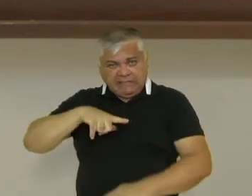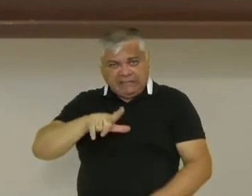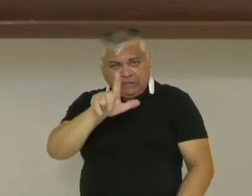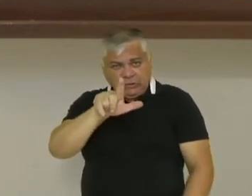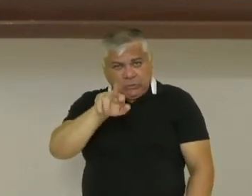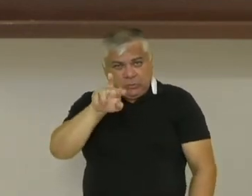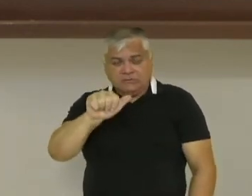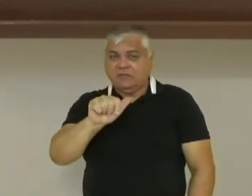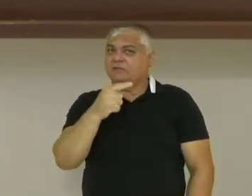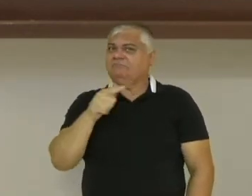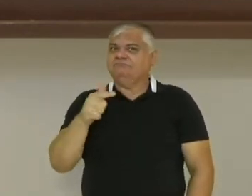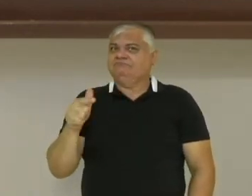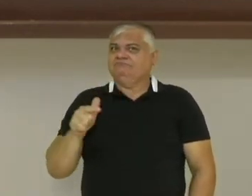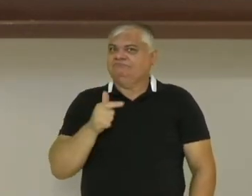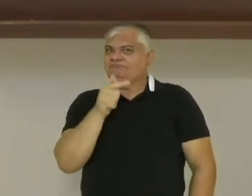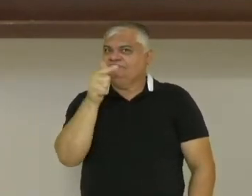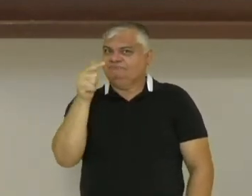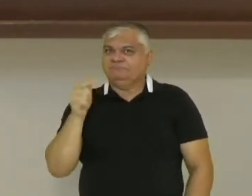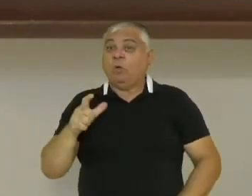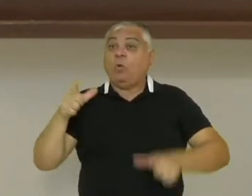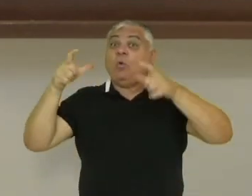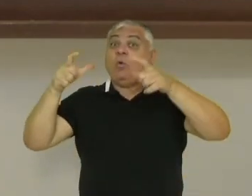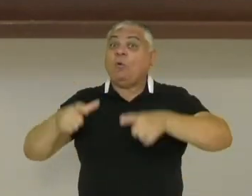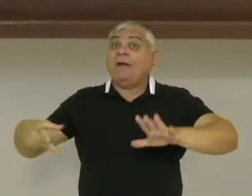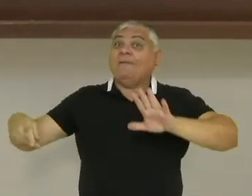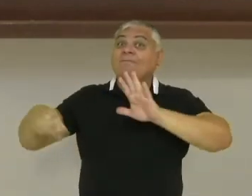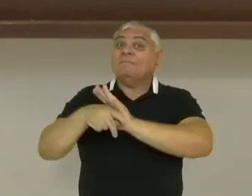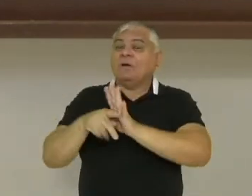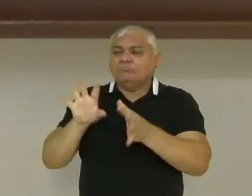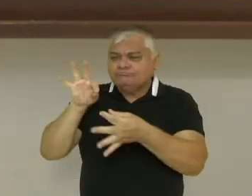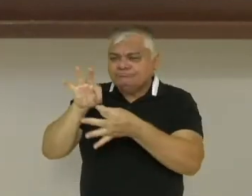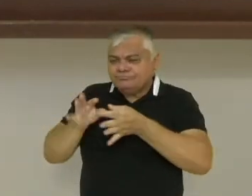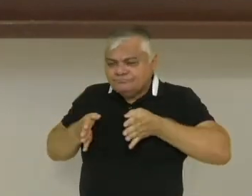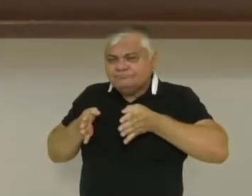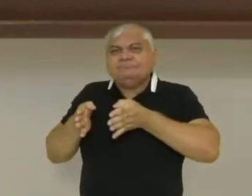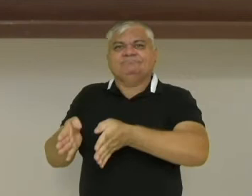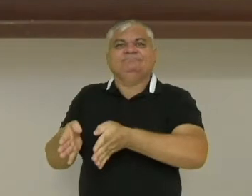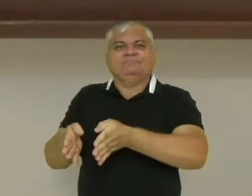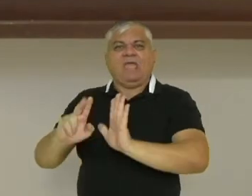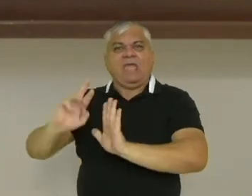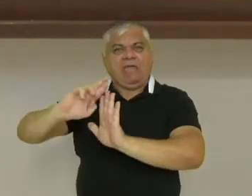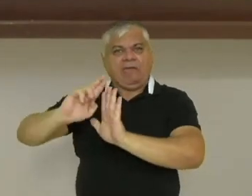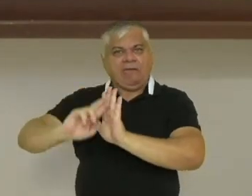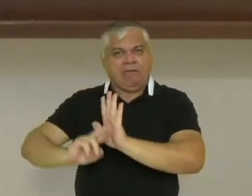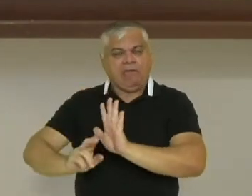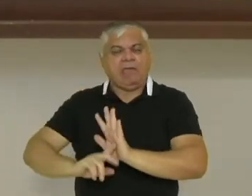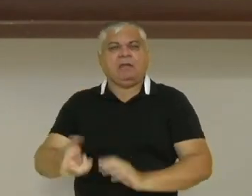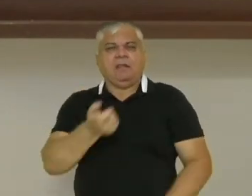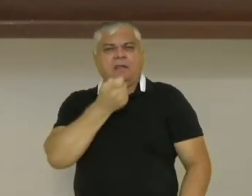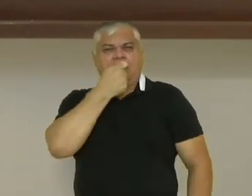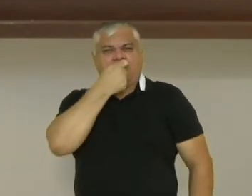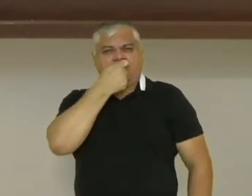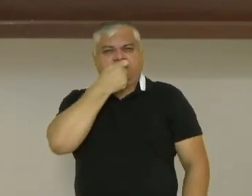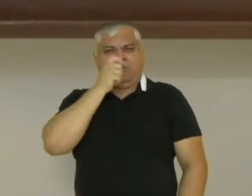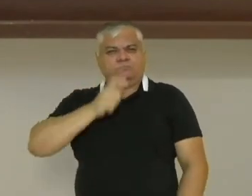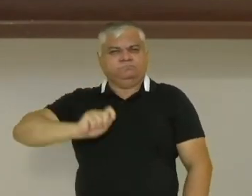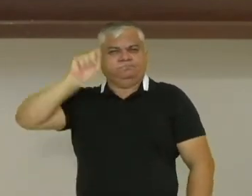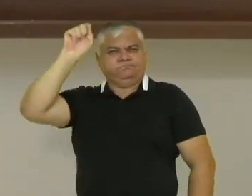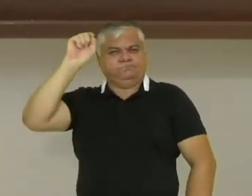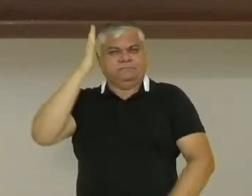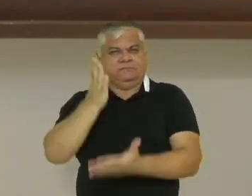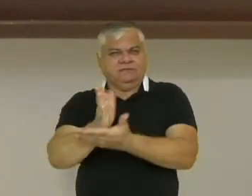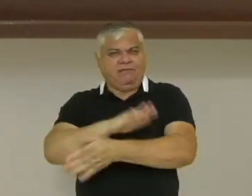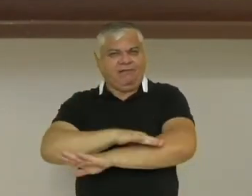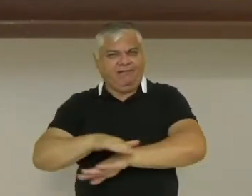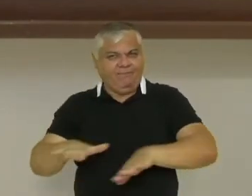público. Tem um lugar definido, tem regras definidas e tem o árbitro ali que ajuda, né? Não, ninguém